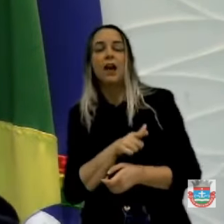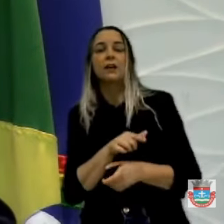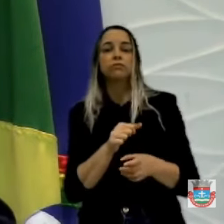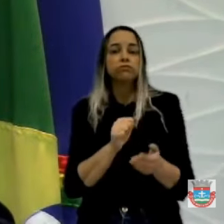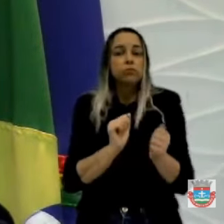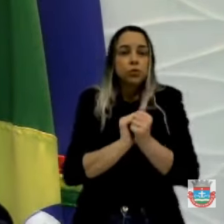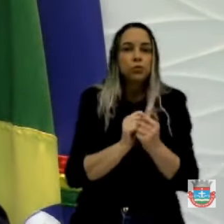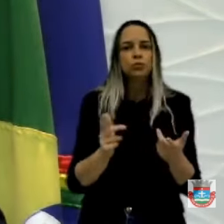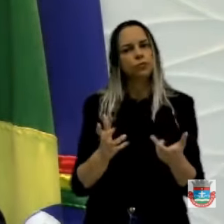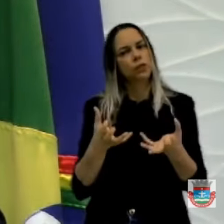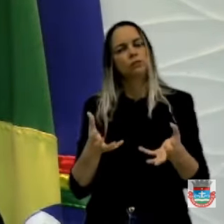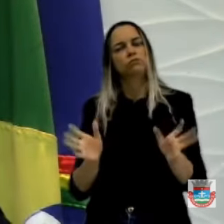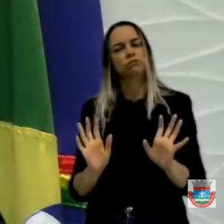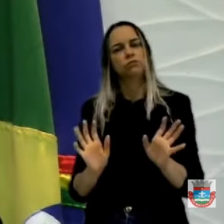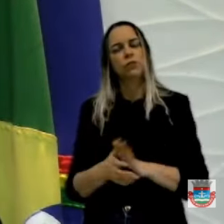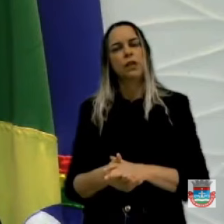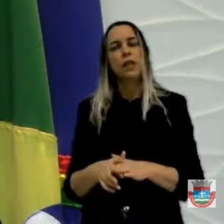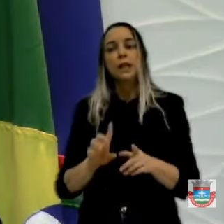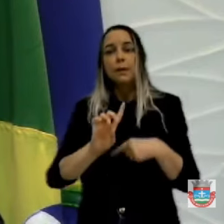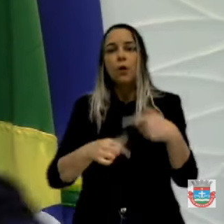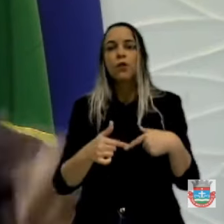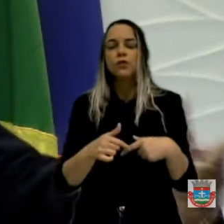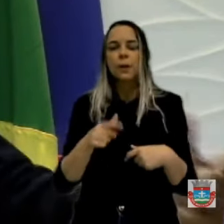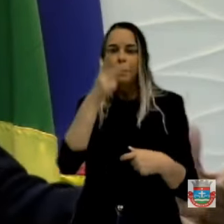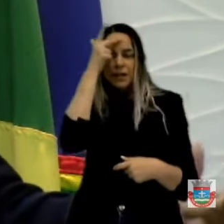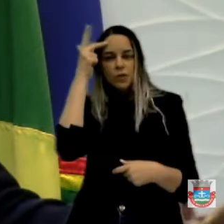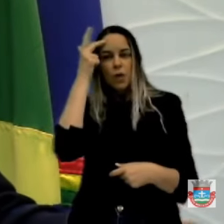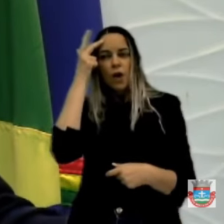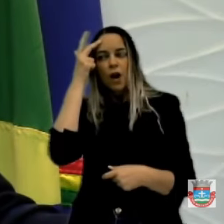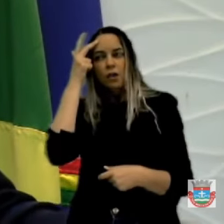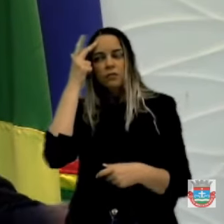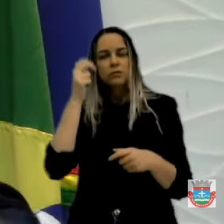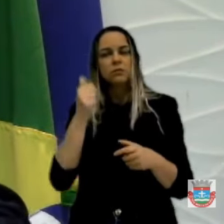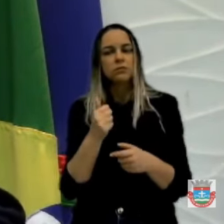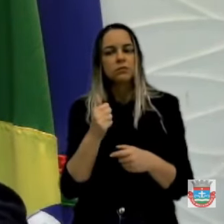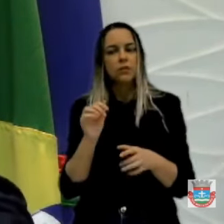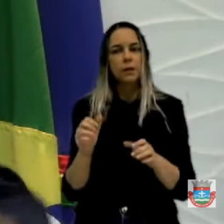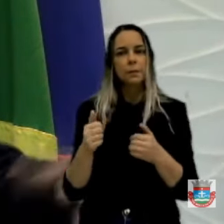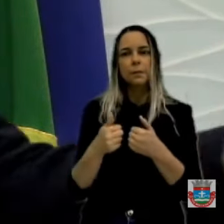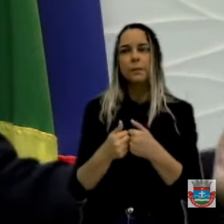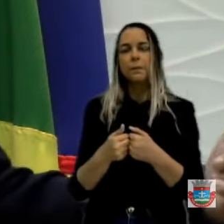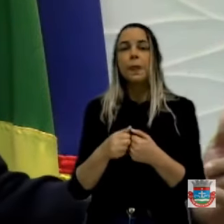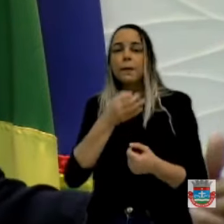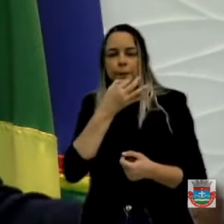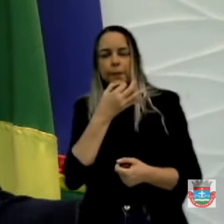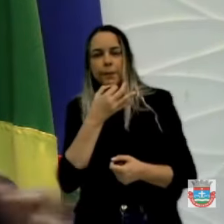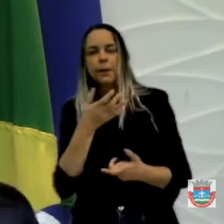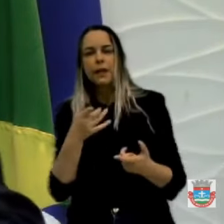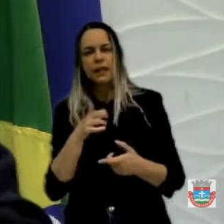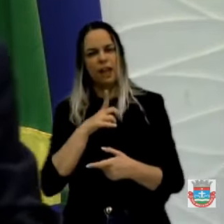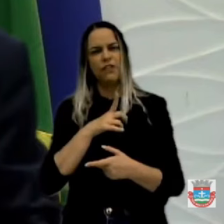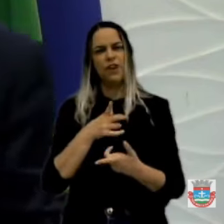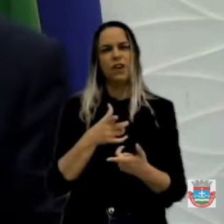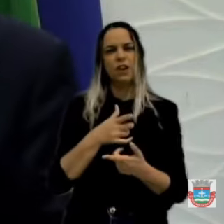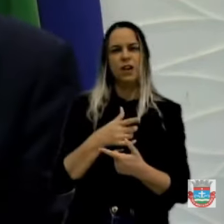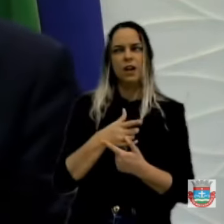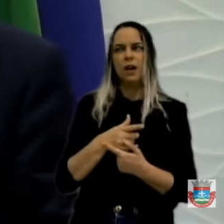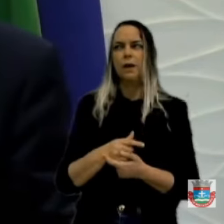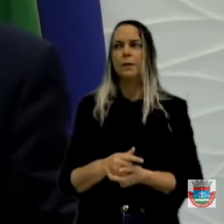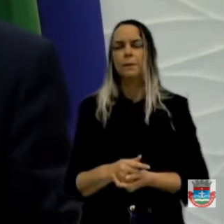levaram uns apitos lá para a inauguração, e eu soube que até a pitada teve nessa